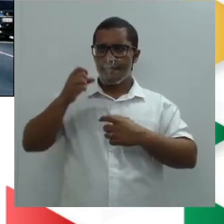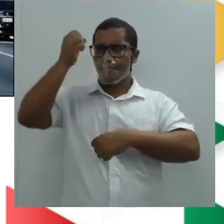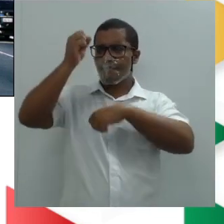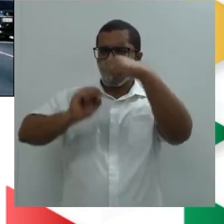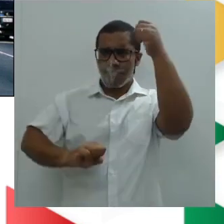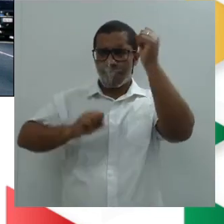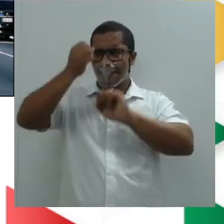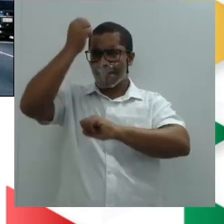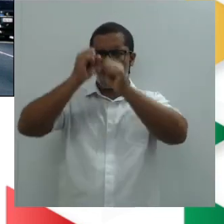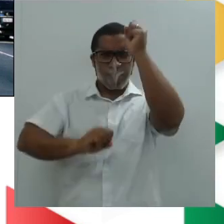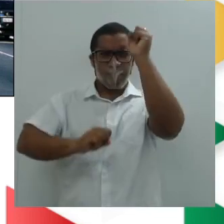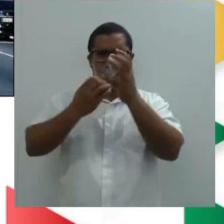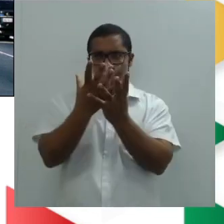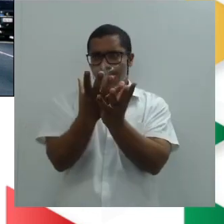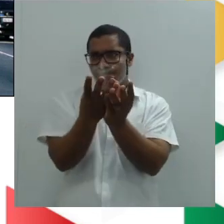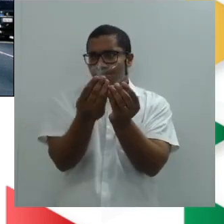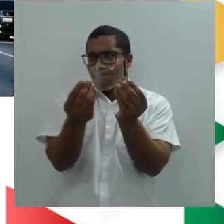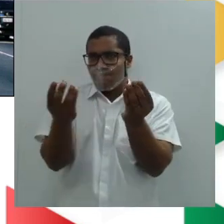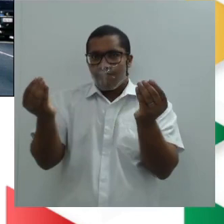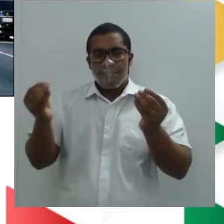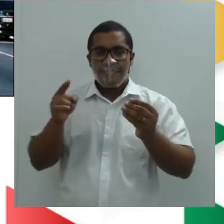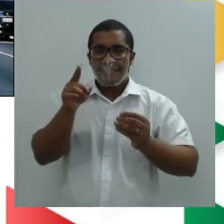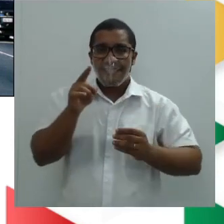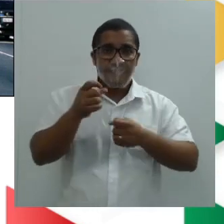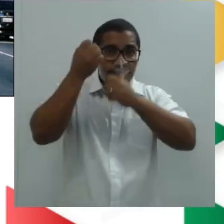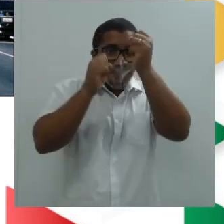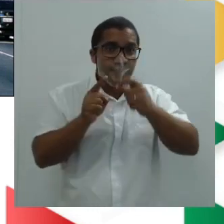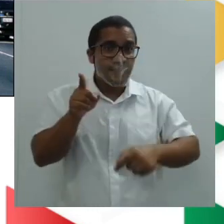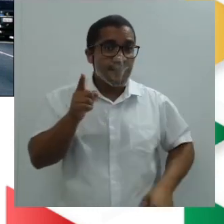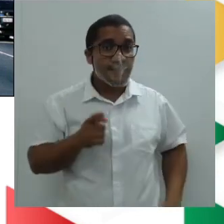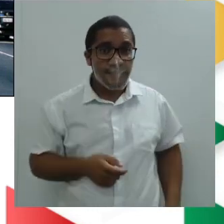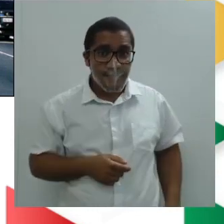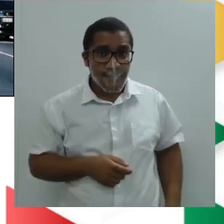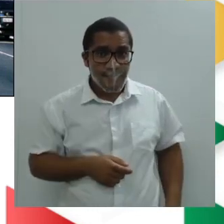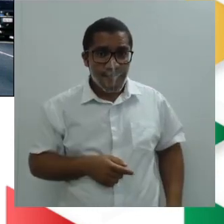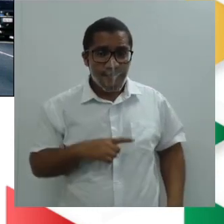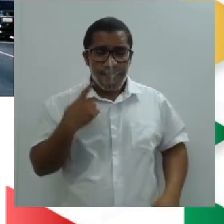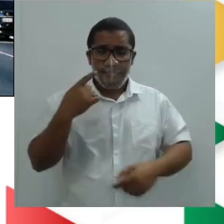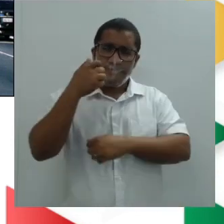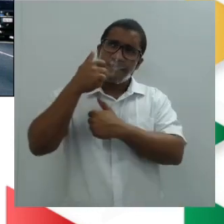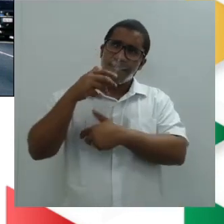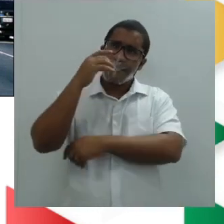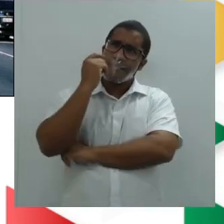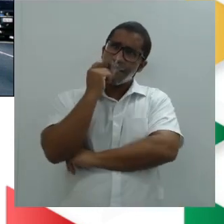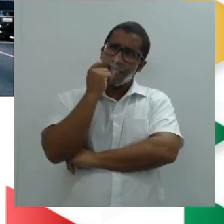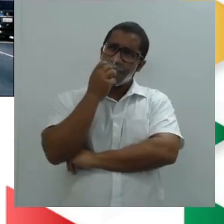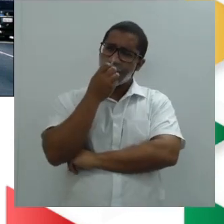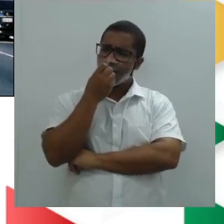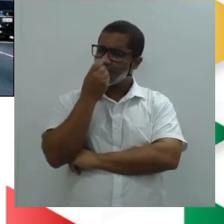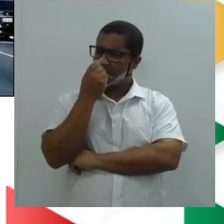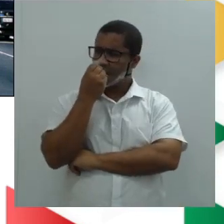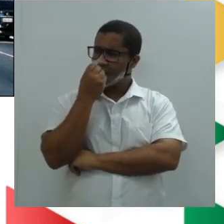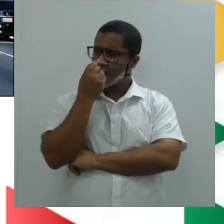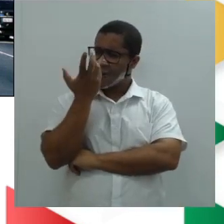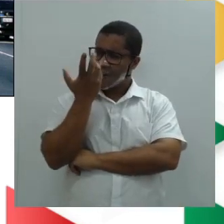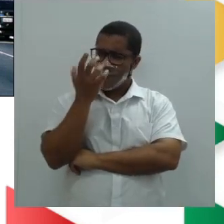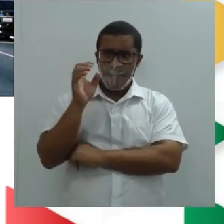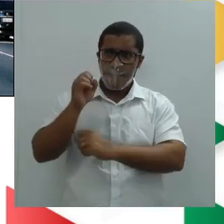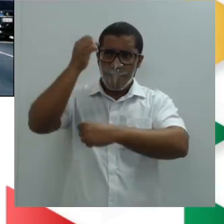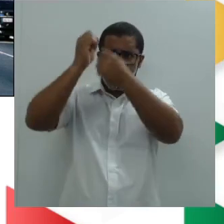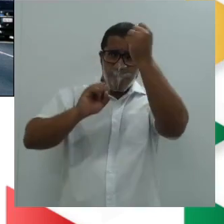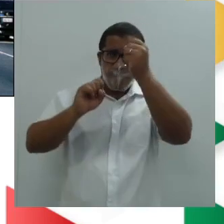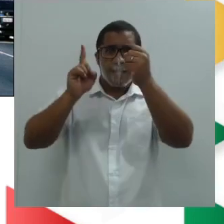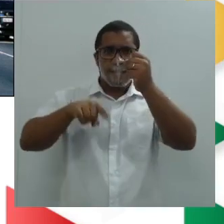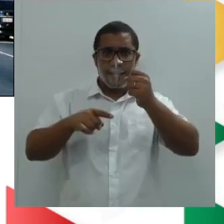indústria, e o que é que a gente produz na indústria? O que é que a gente tem em mente quando a gente fala de indústria? A gente tem em mente que é